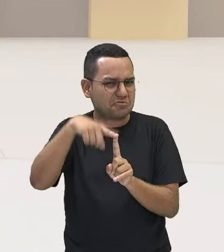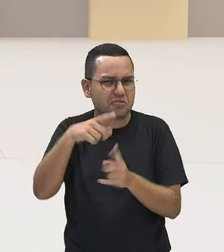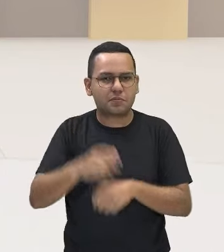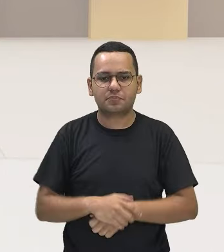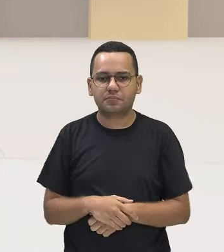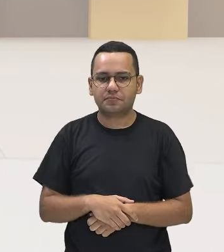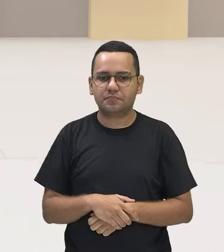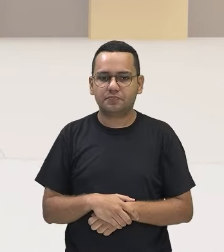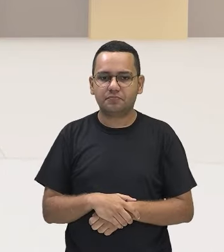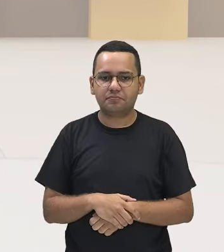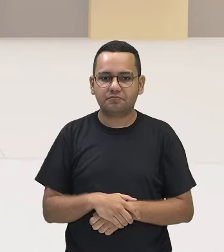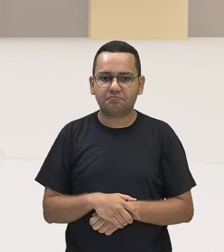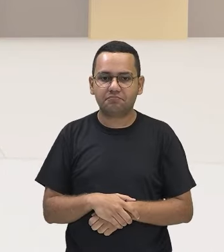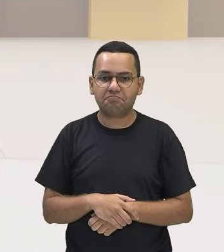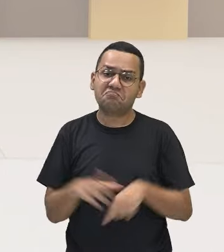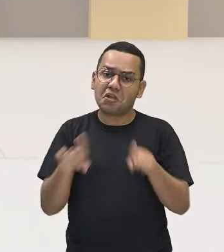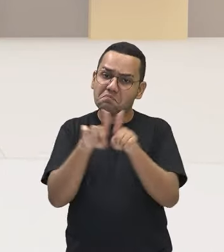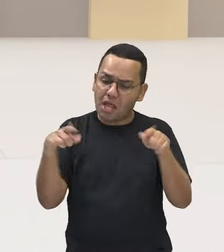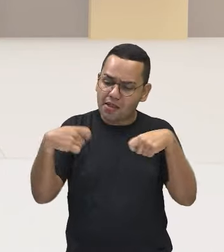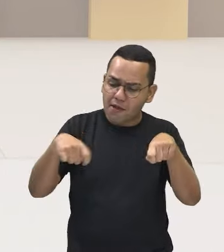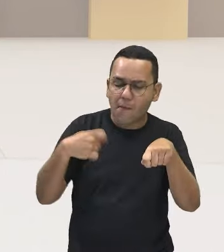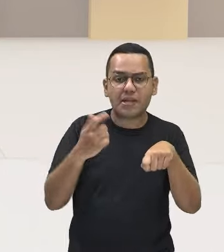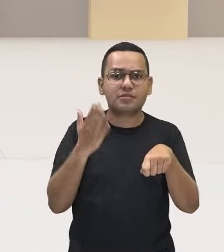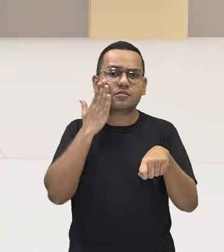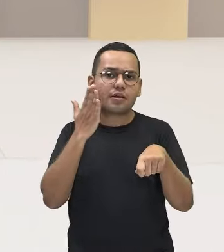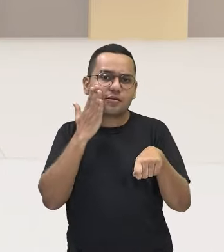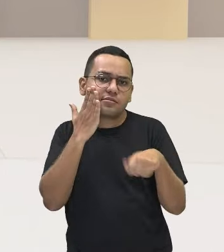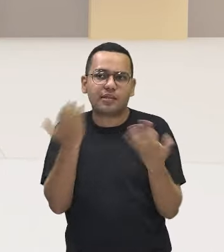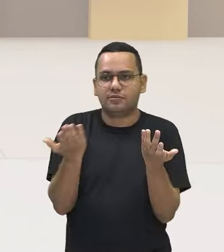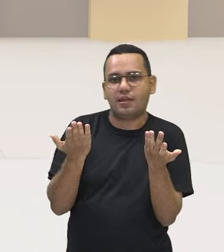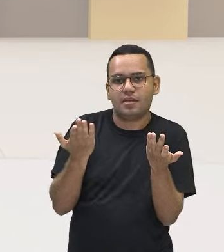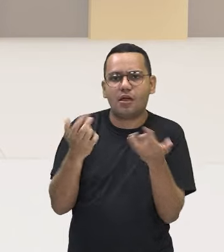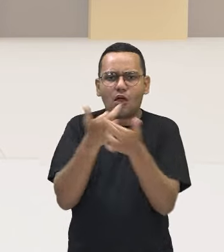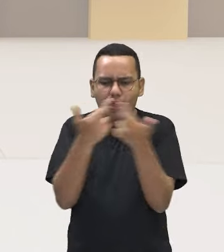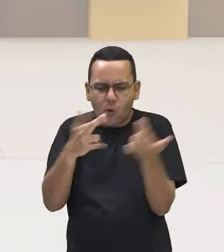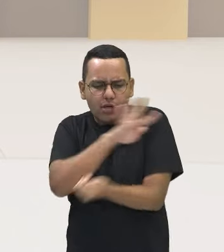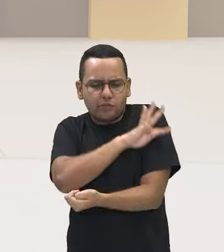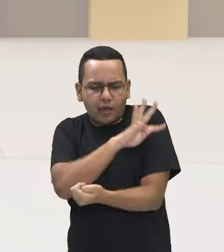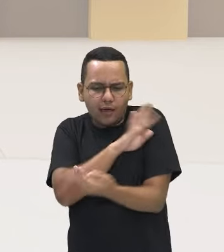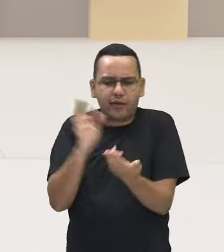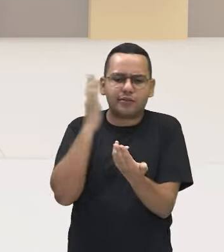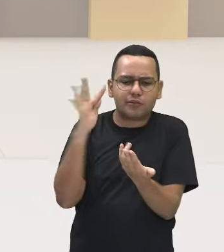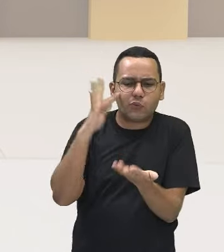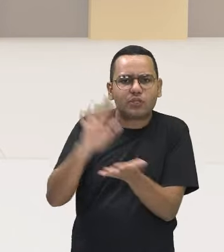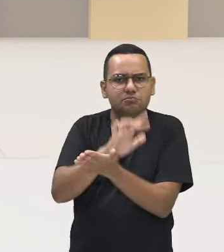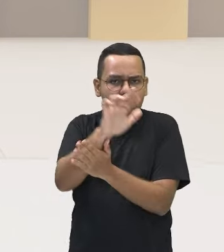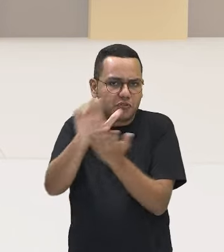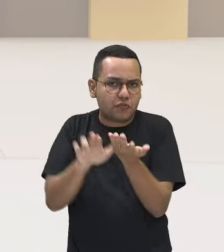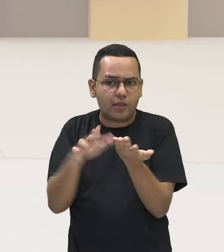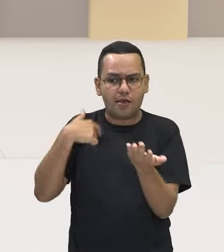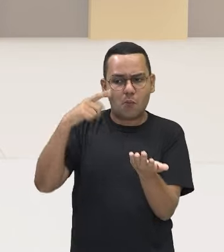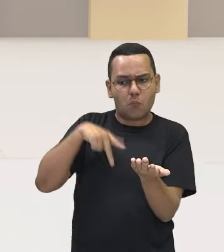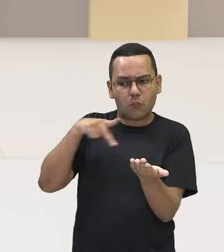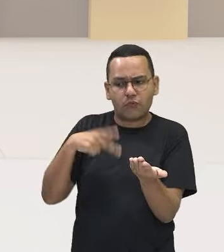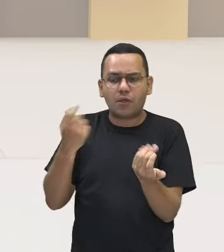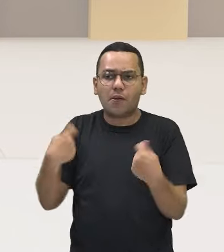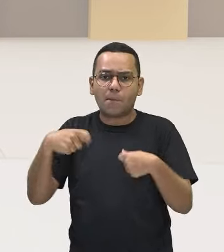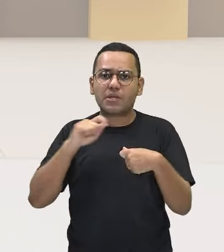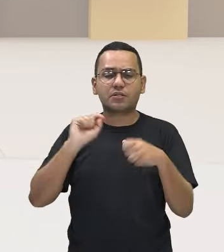pagode. Mas eu tenho que me aprimorar, né? Claro. Você vai se empreender, não, eu vou ser o professor, então eu tenho que ver se eu